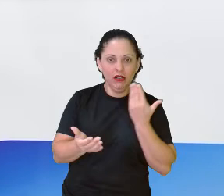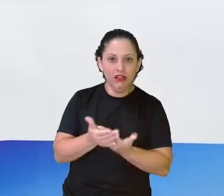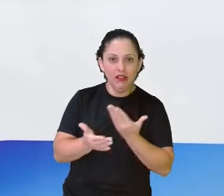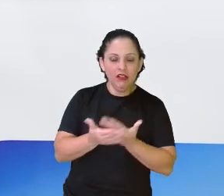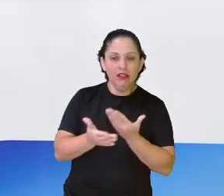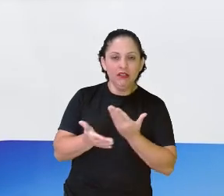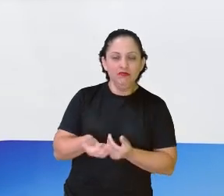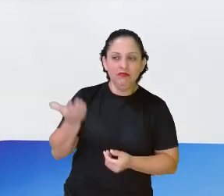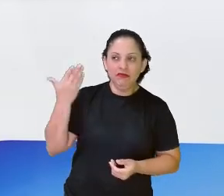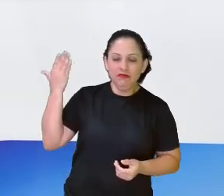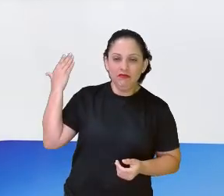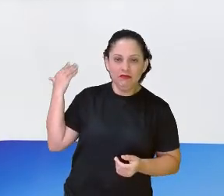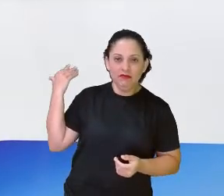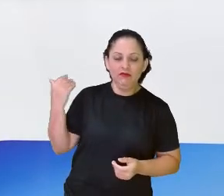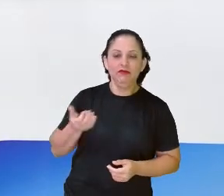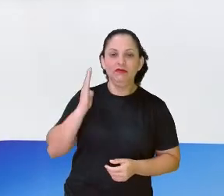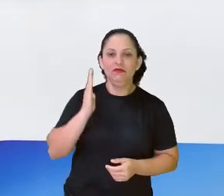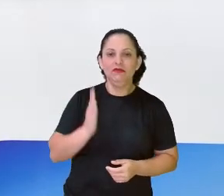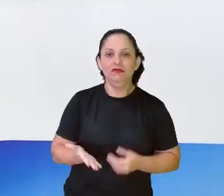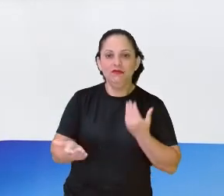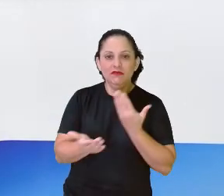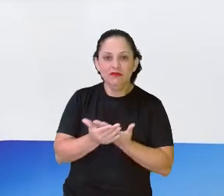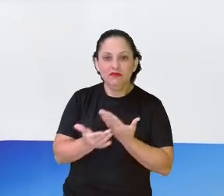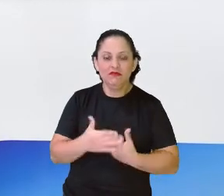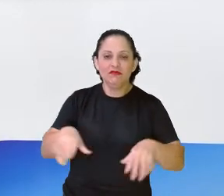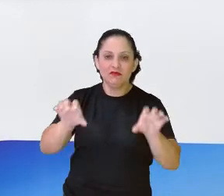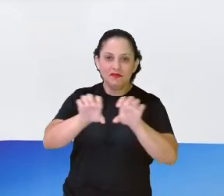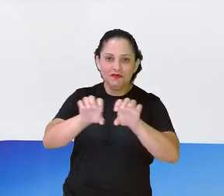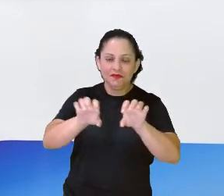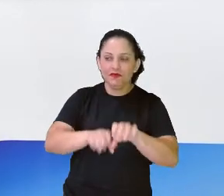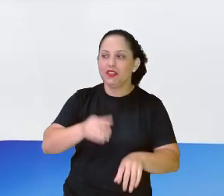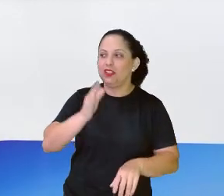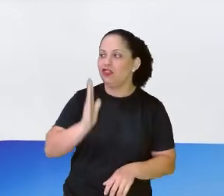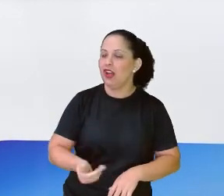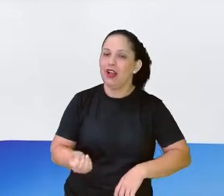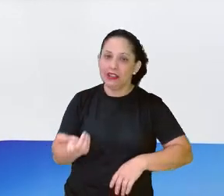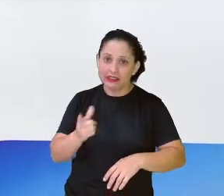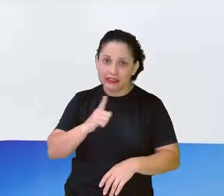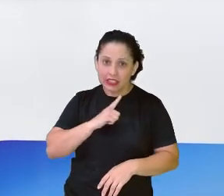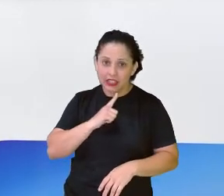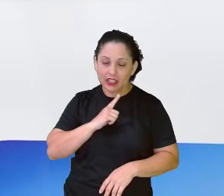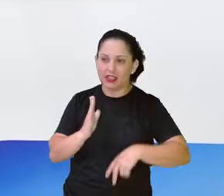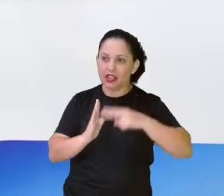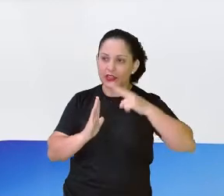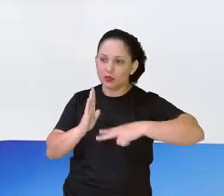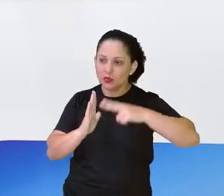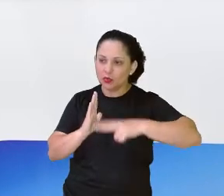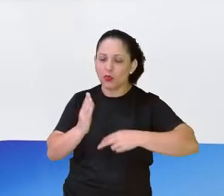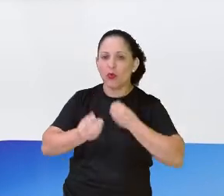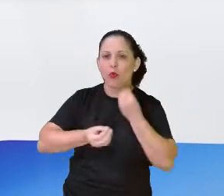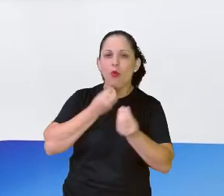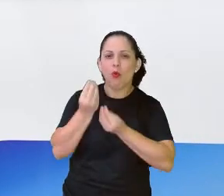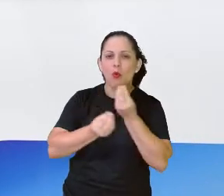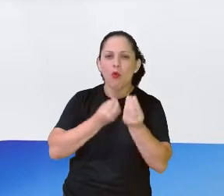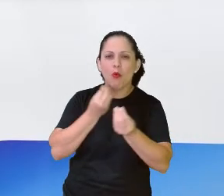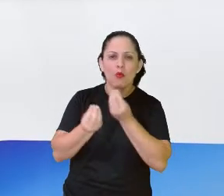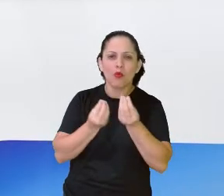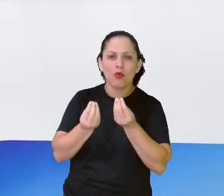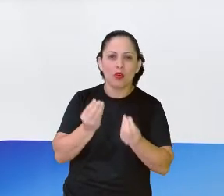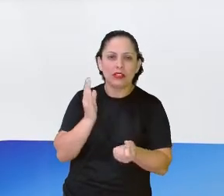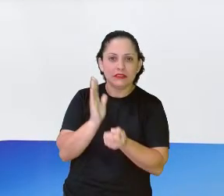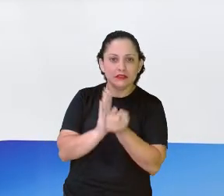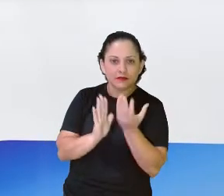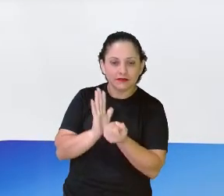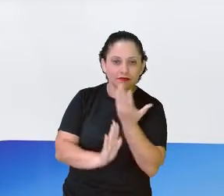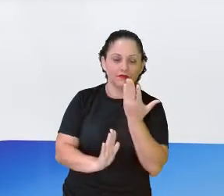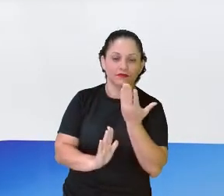né? Já aprendemos a estrutura, já aprendemos a leitura, né? Como a gente constrói uma